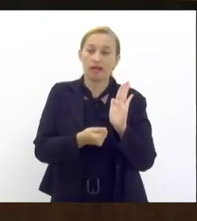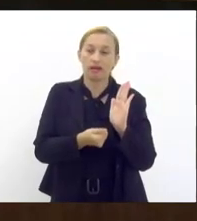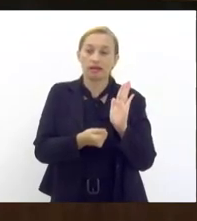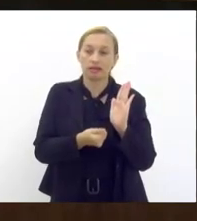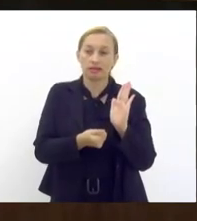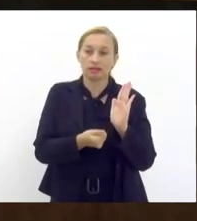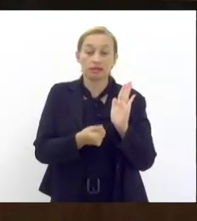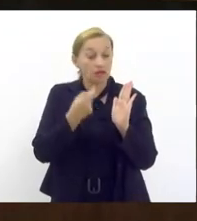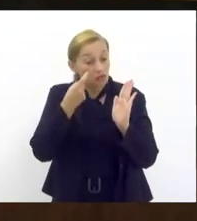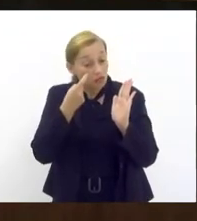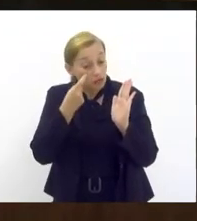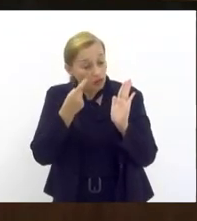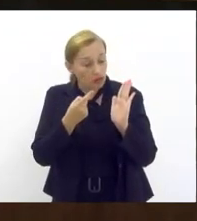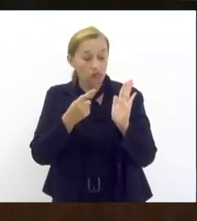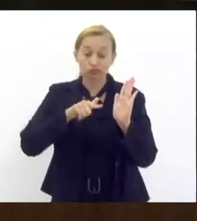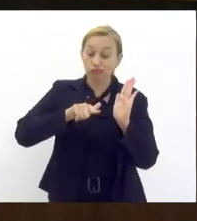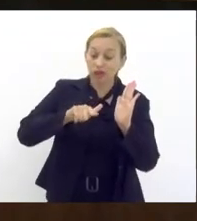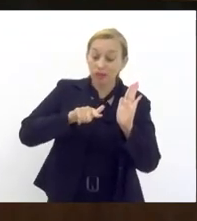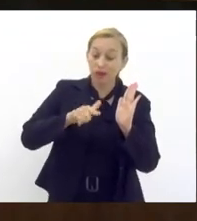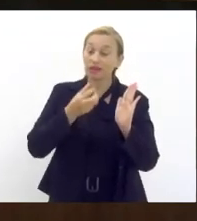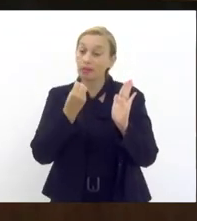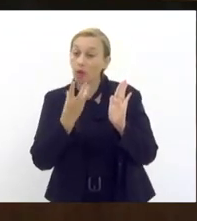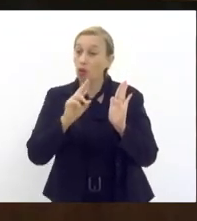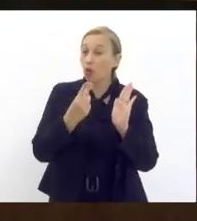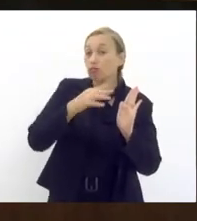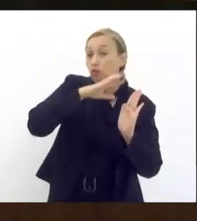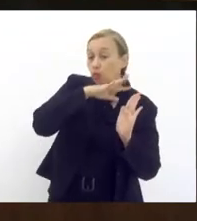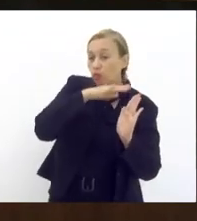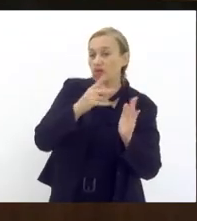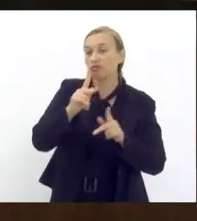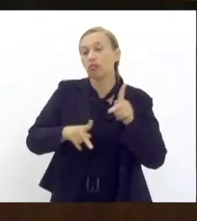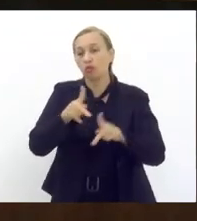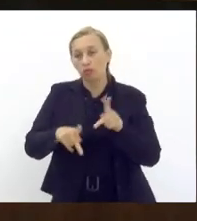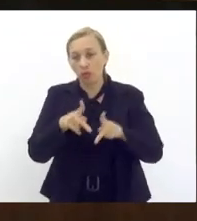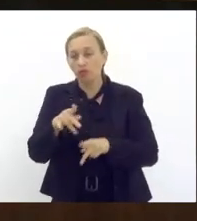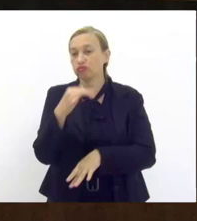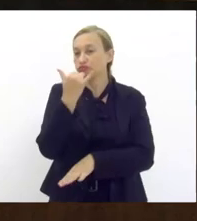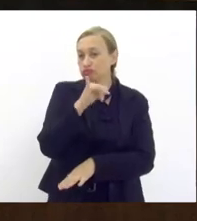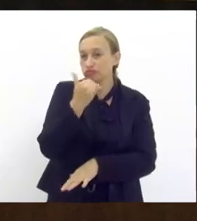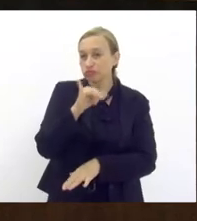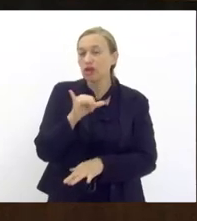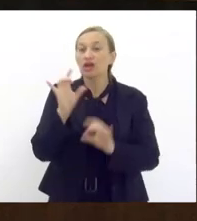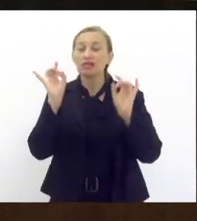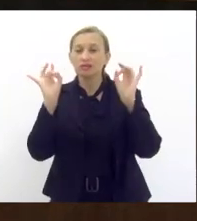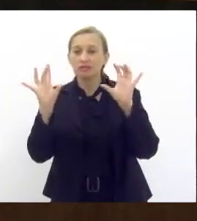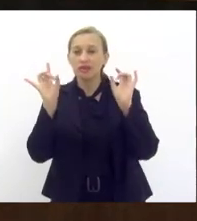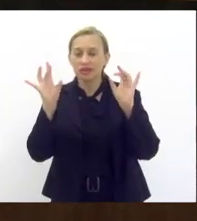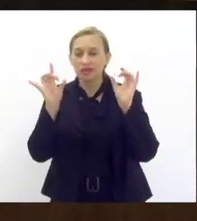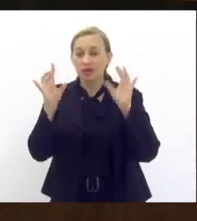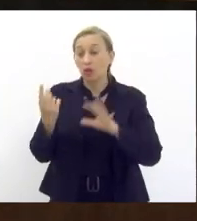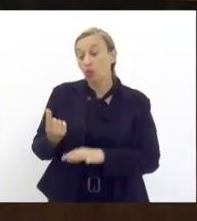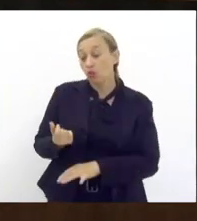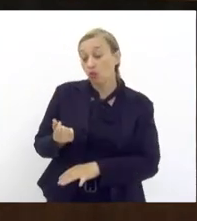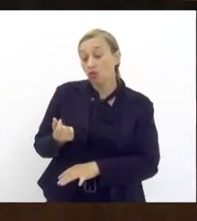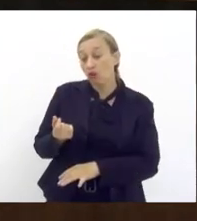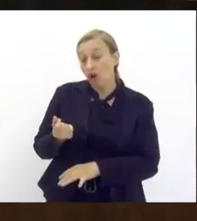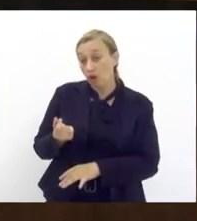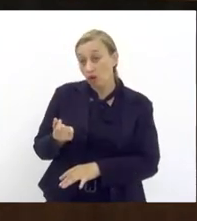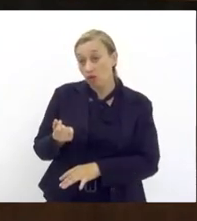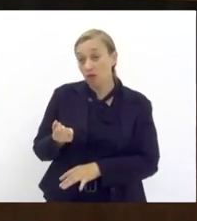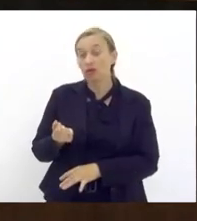na prestação dos serviços, dos transportes para a população fluminense, especialmente no valor, no preço